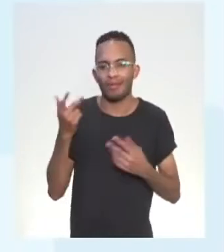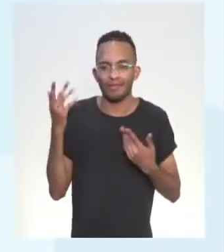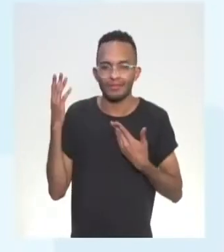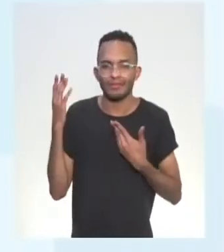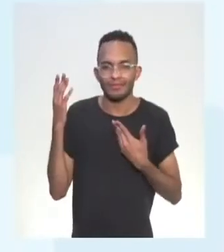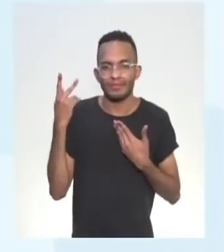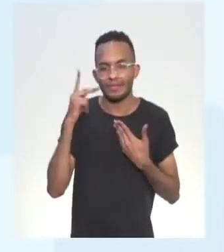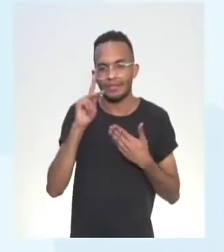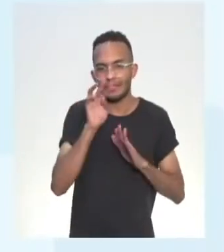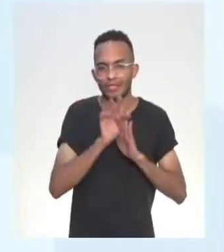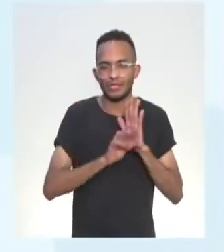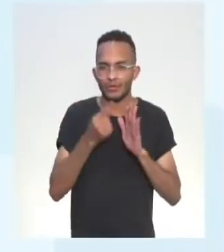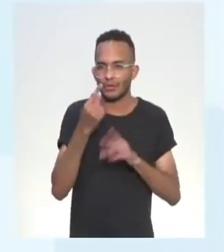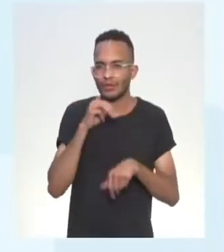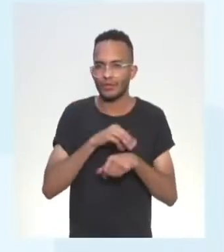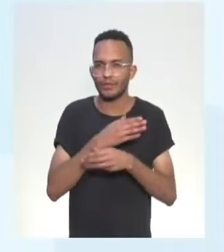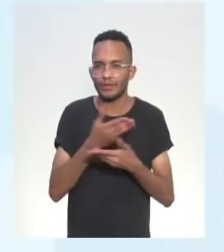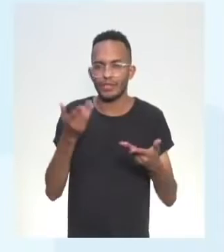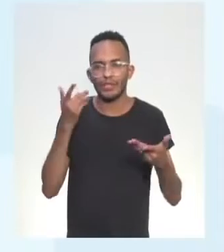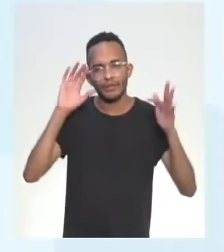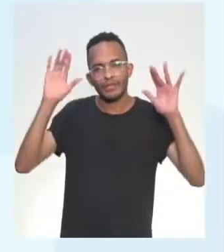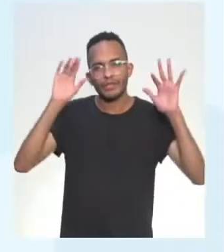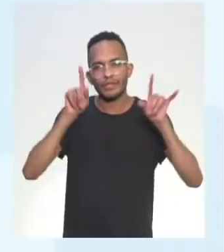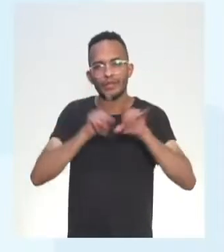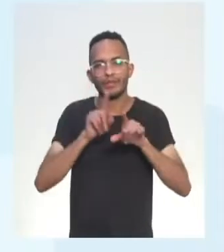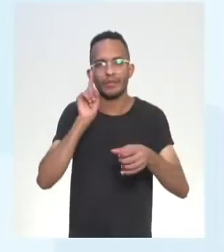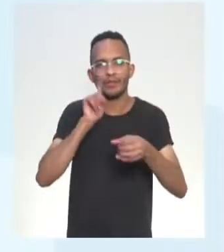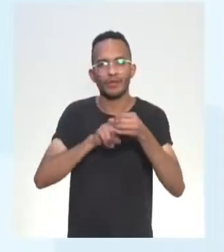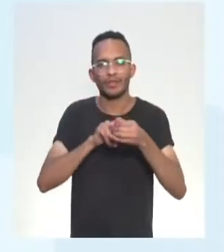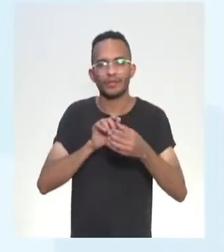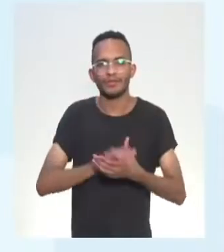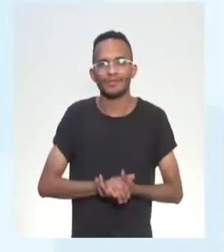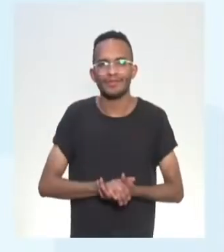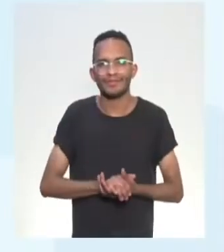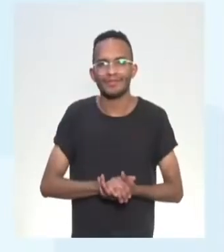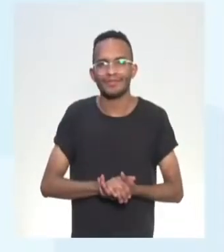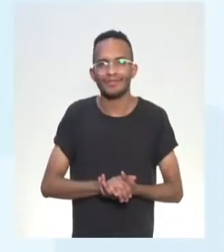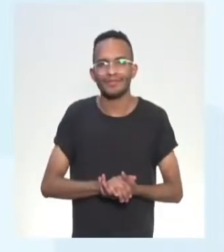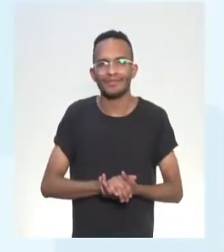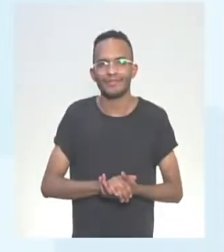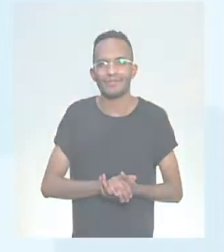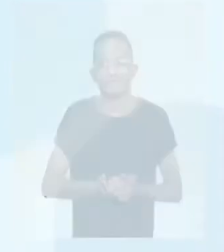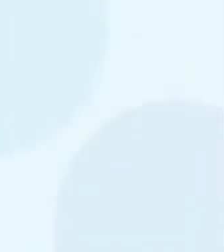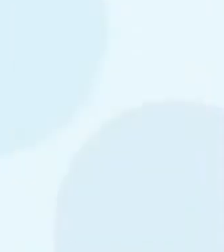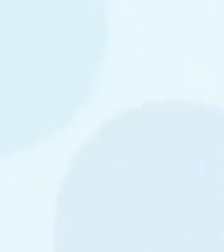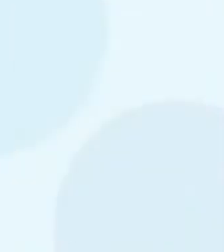nesse texto. Um minutinho para vocês pensarem e a gente já volta.